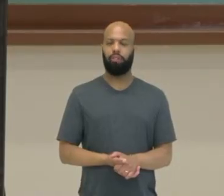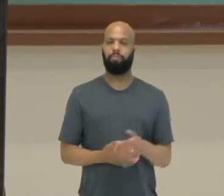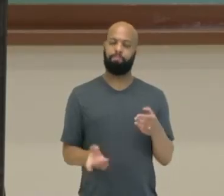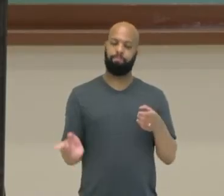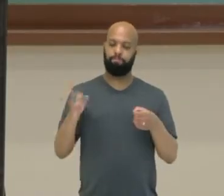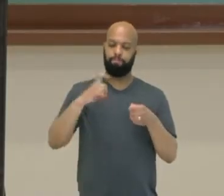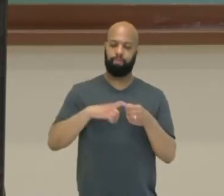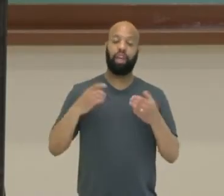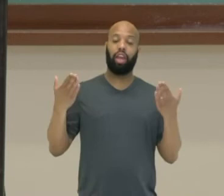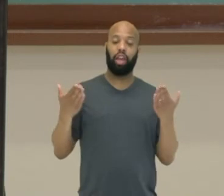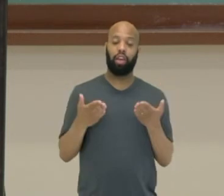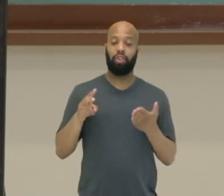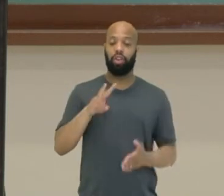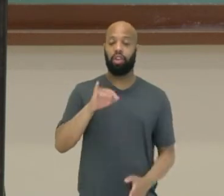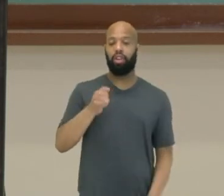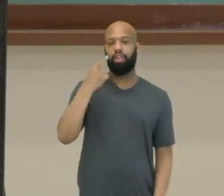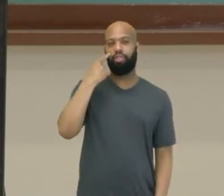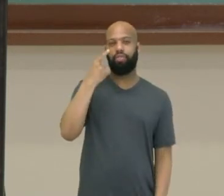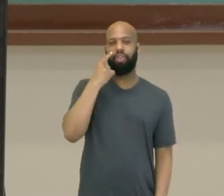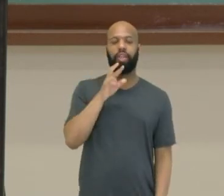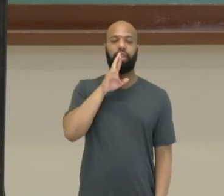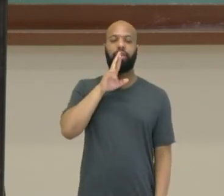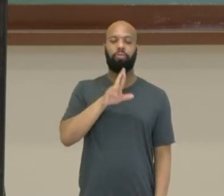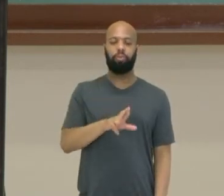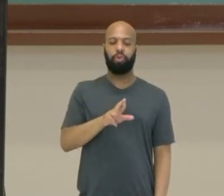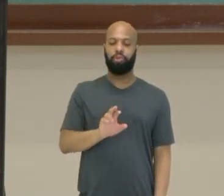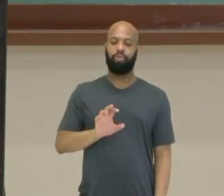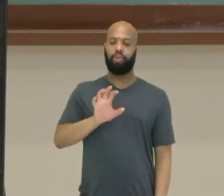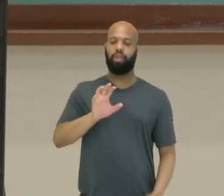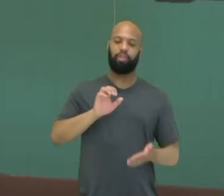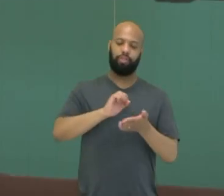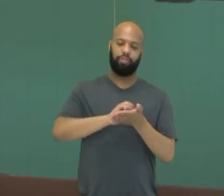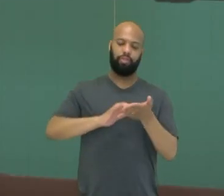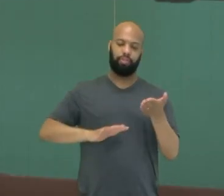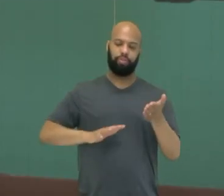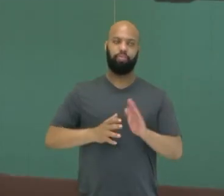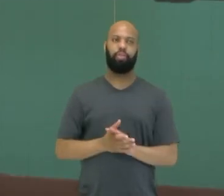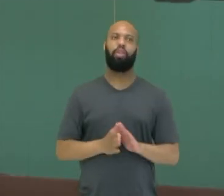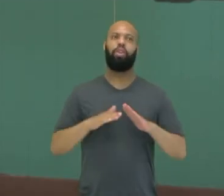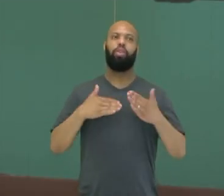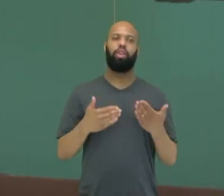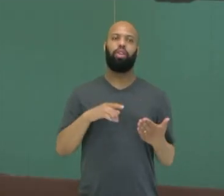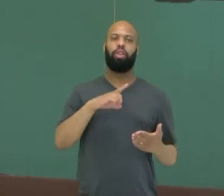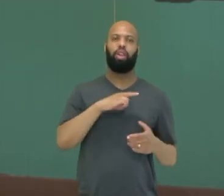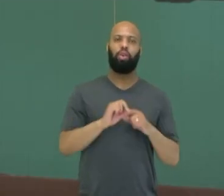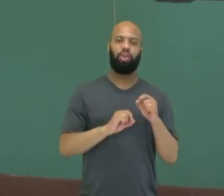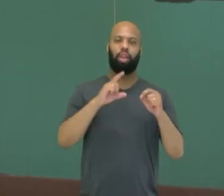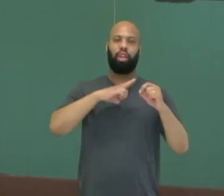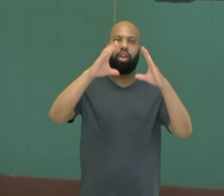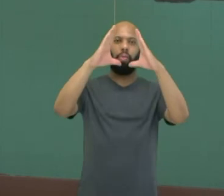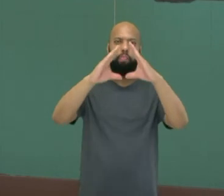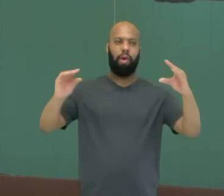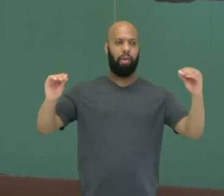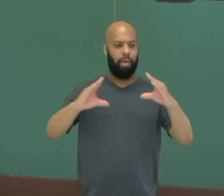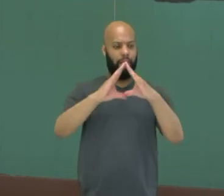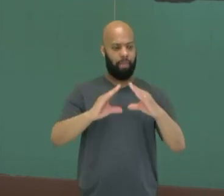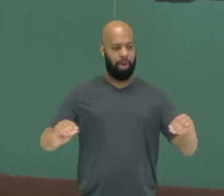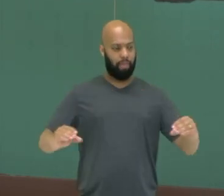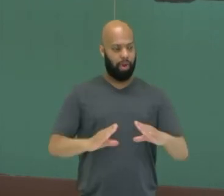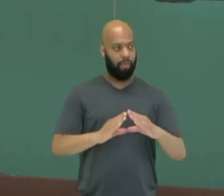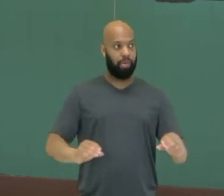Retornamos. Vamos dar uma olhada na resposta esperada para essa atividade? Então, nossa luzinha de Natal pisca-pisca. Se elas